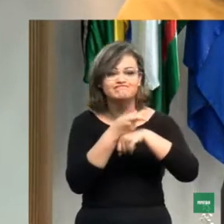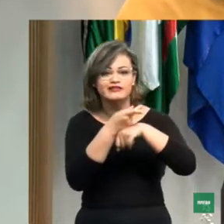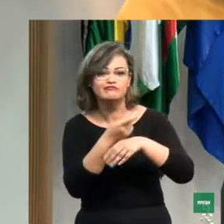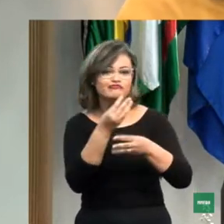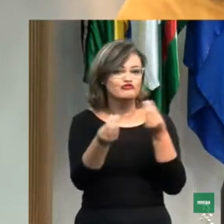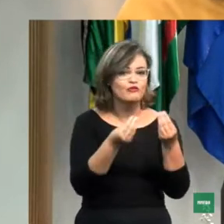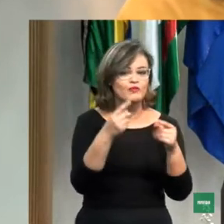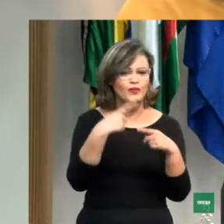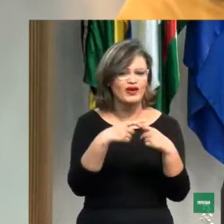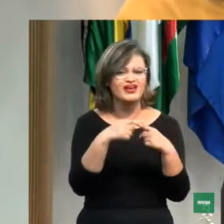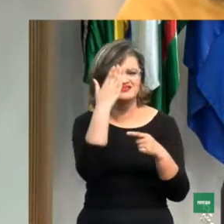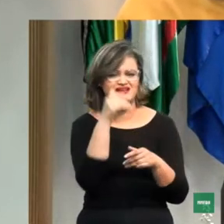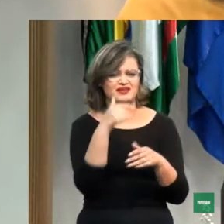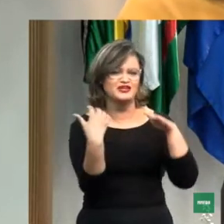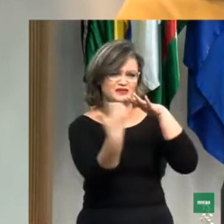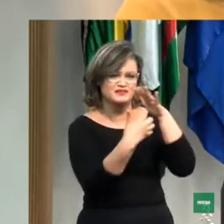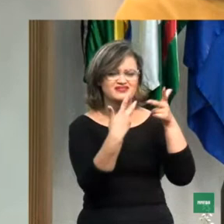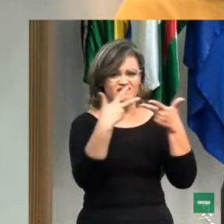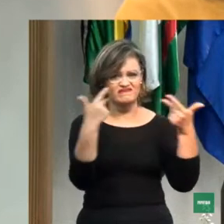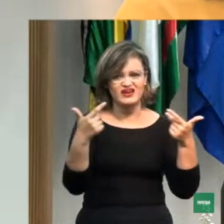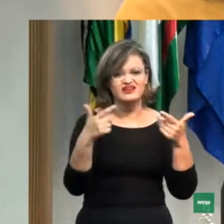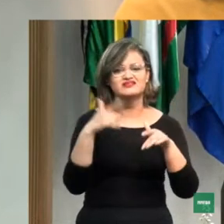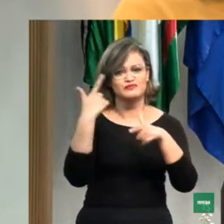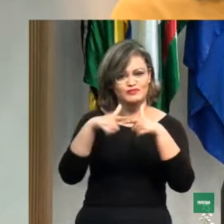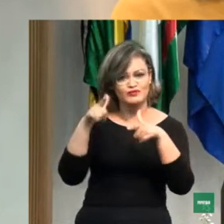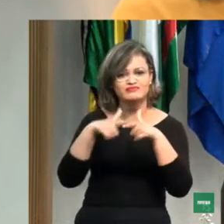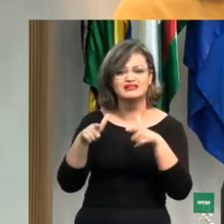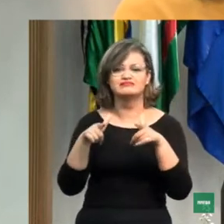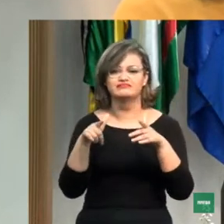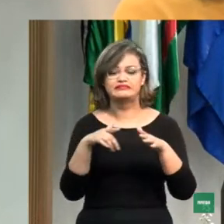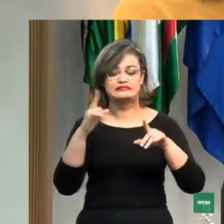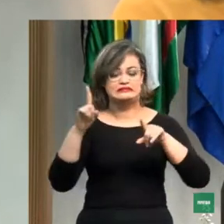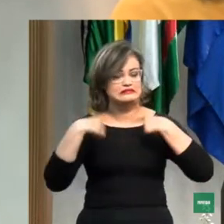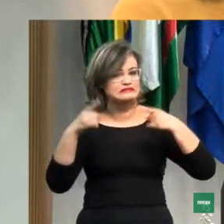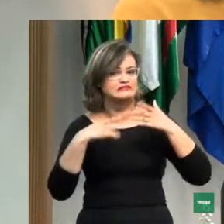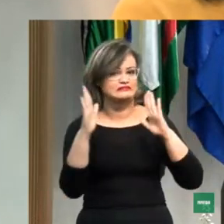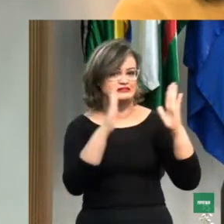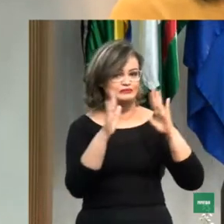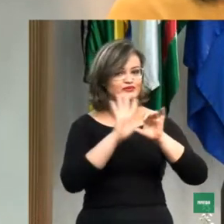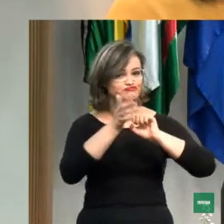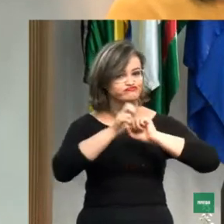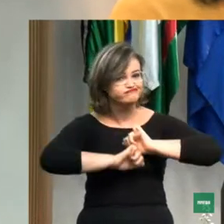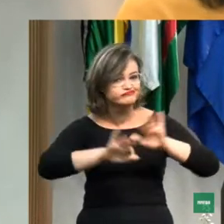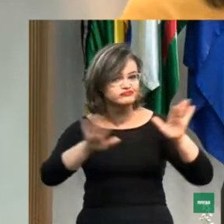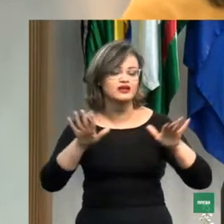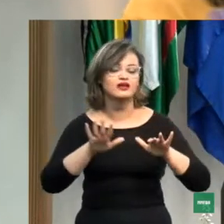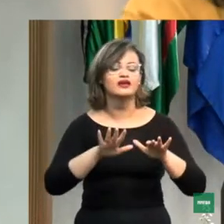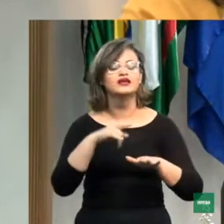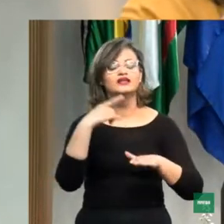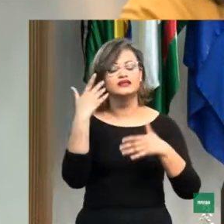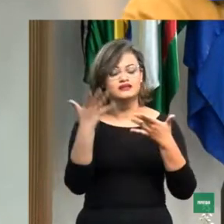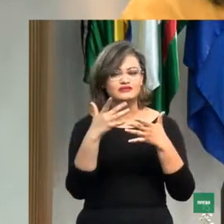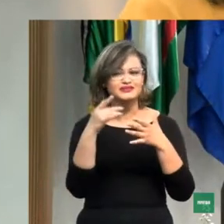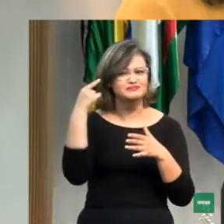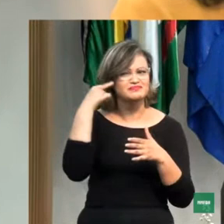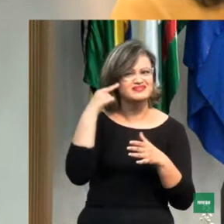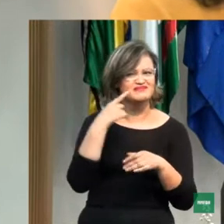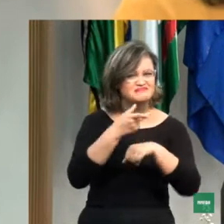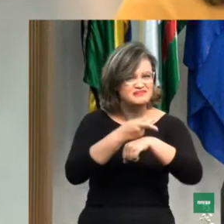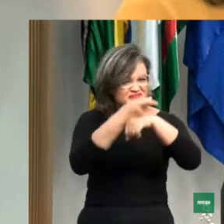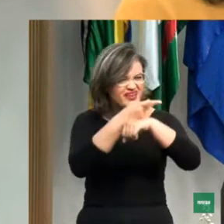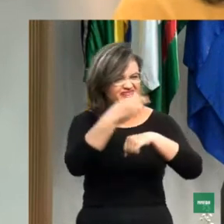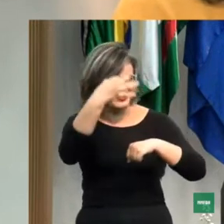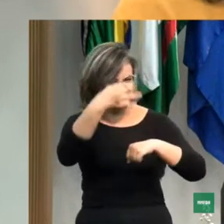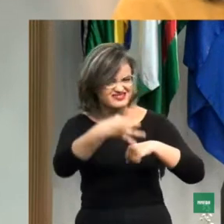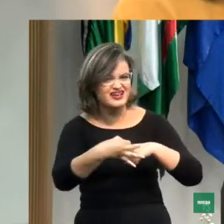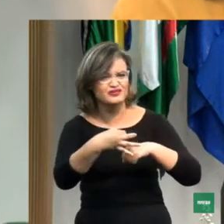empresas enfrentaram sérios desafios durante a Covid e pensamos até se seria justo